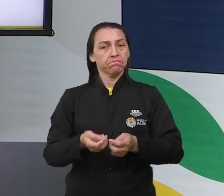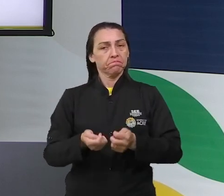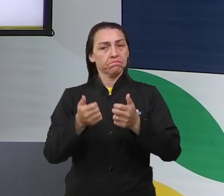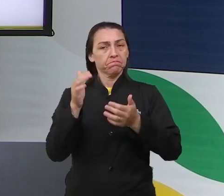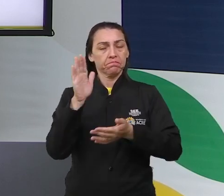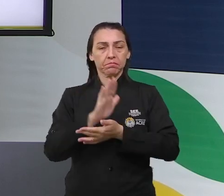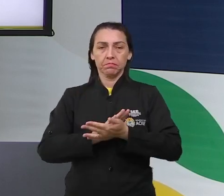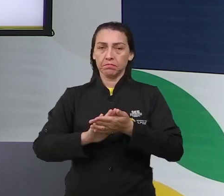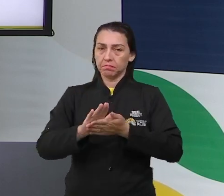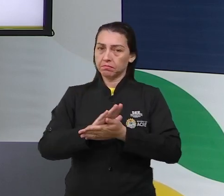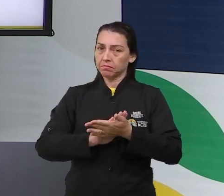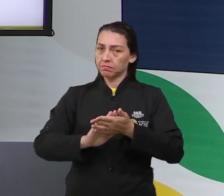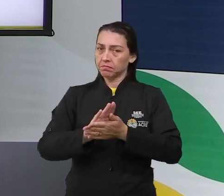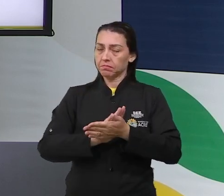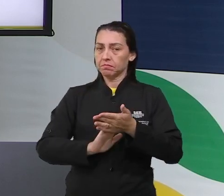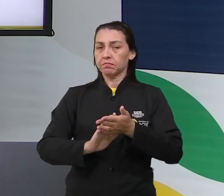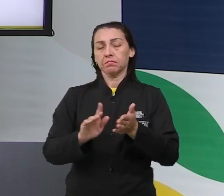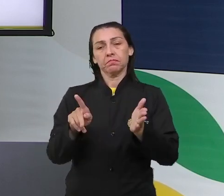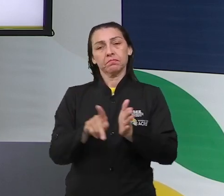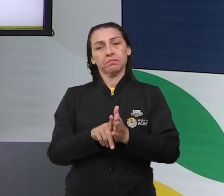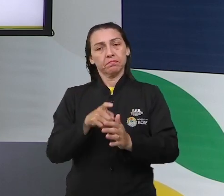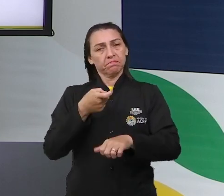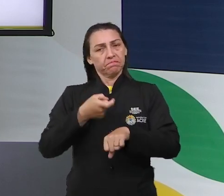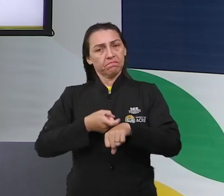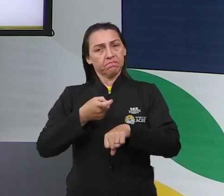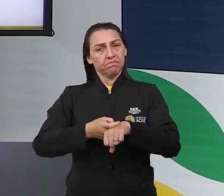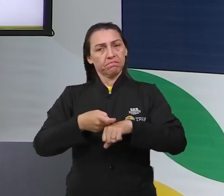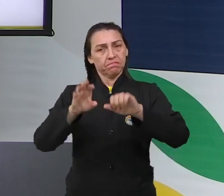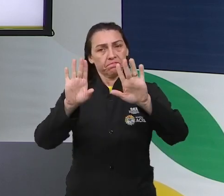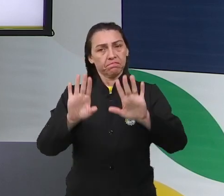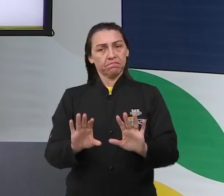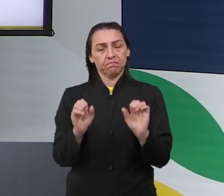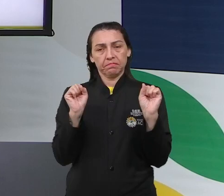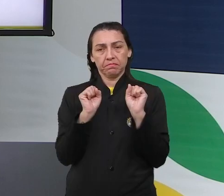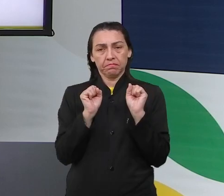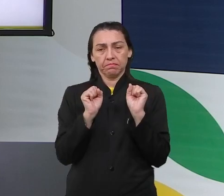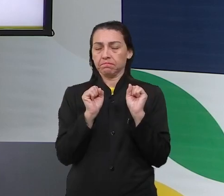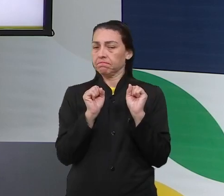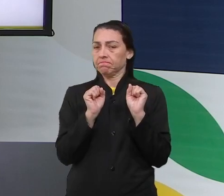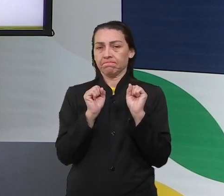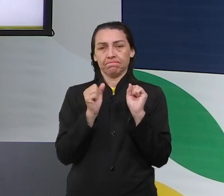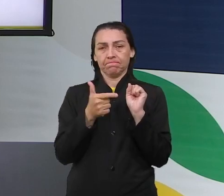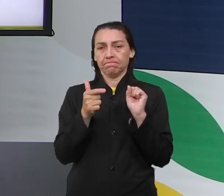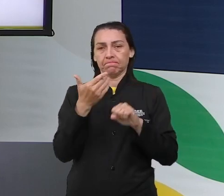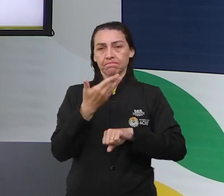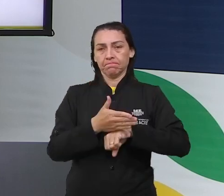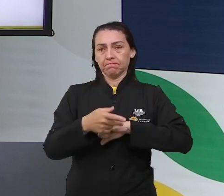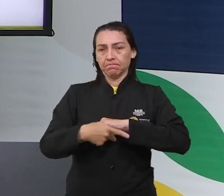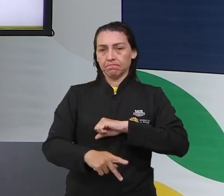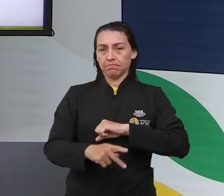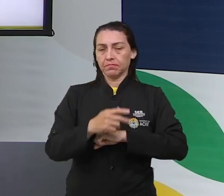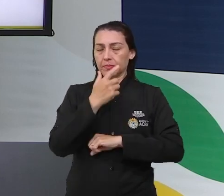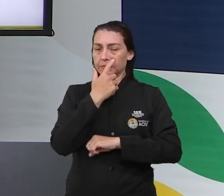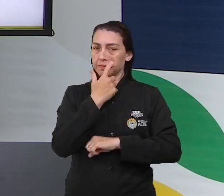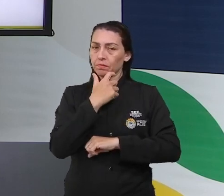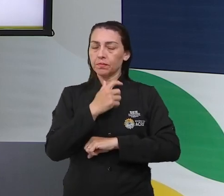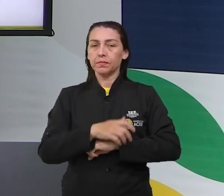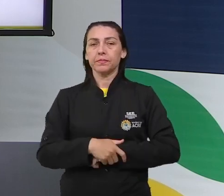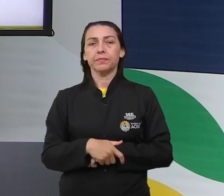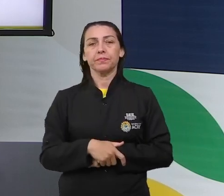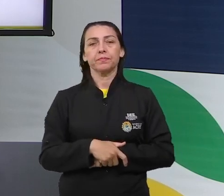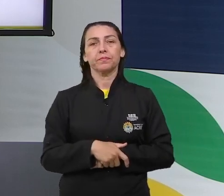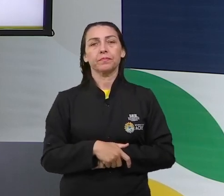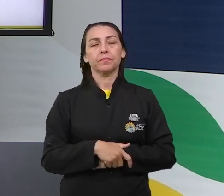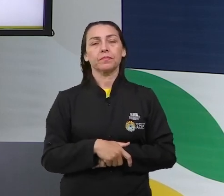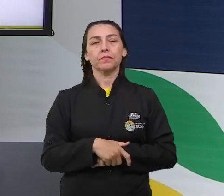as atividades que são mais, digamos assim, que não envolvem gelo, são as mais comuns. Então, lá